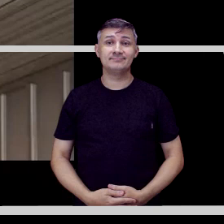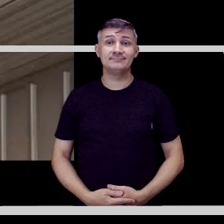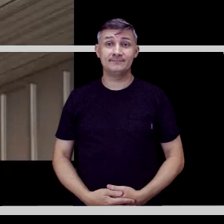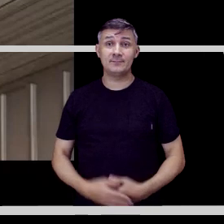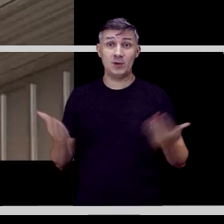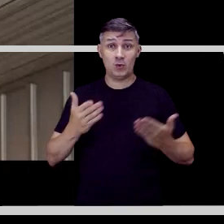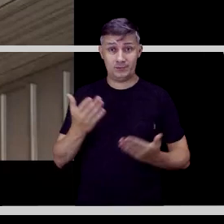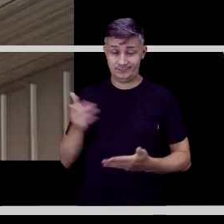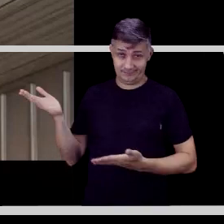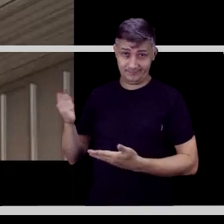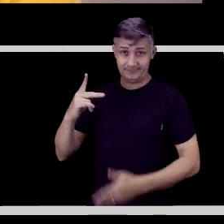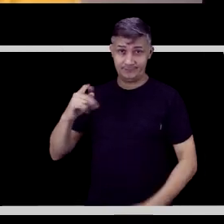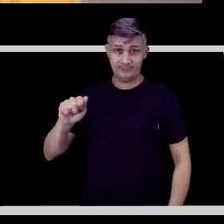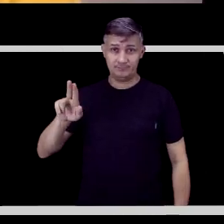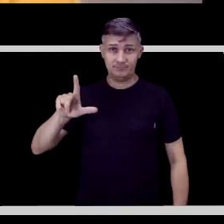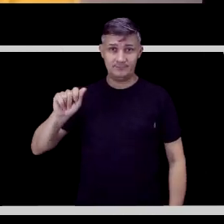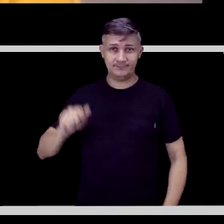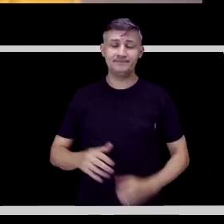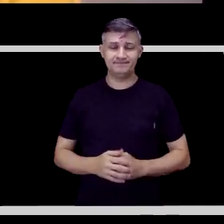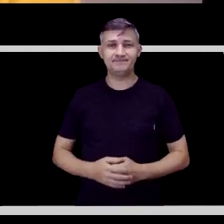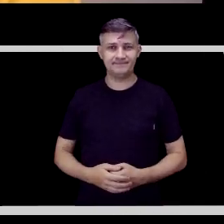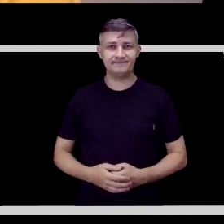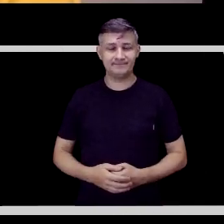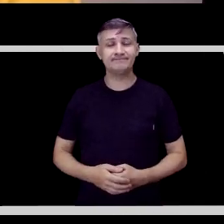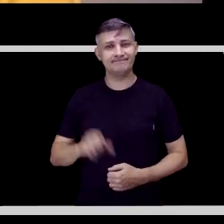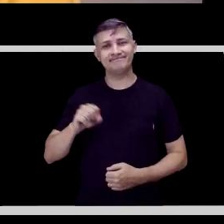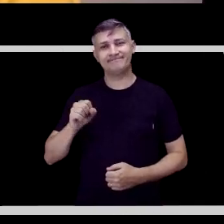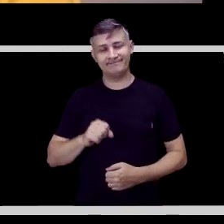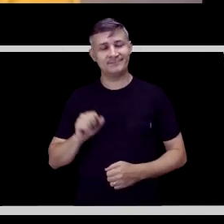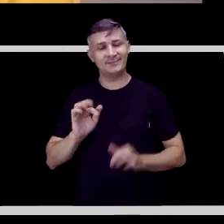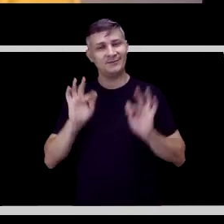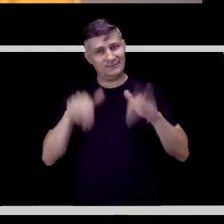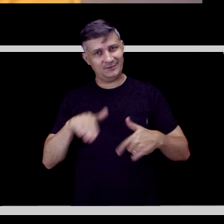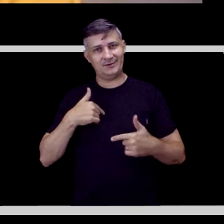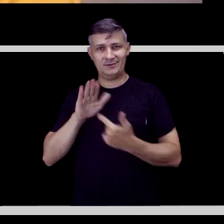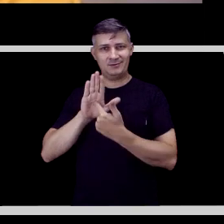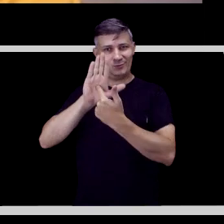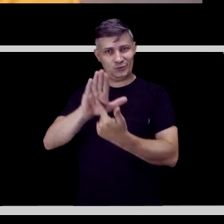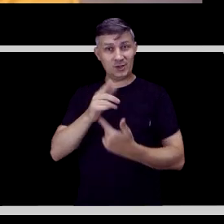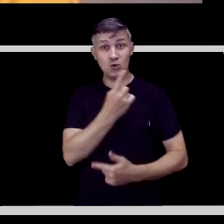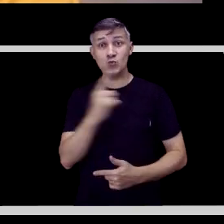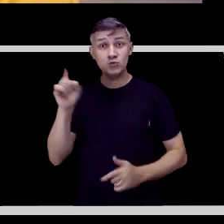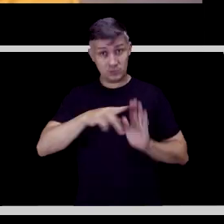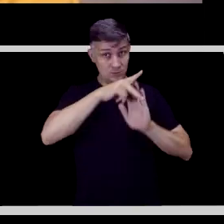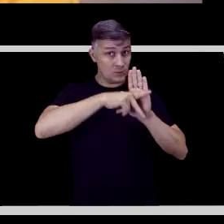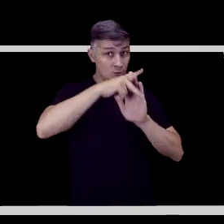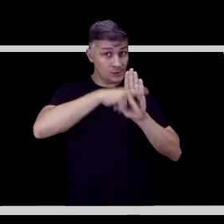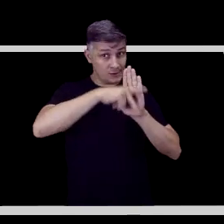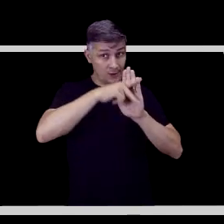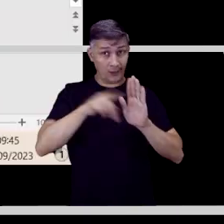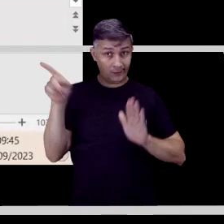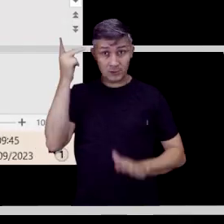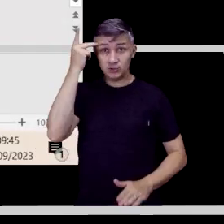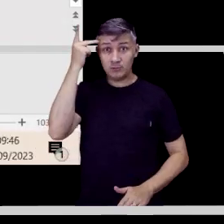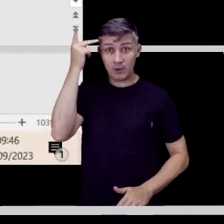Vou passar para a Paula agora. Para finalizar, então, eu vou mostrar esse último projeto em